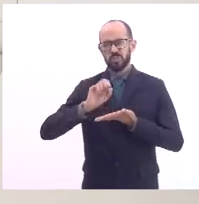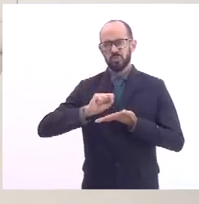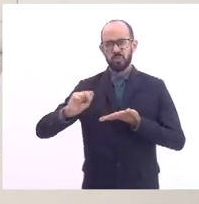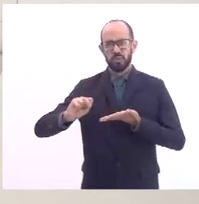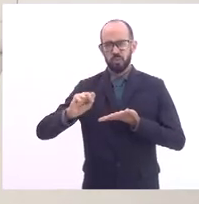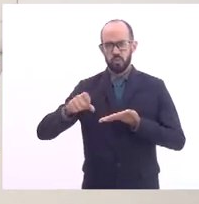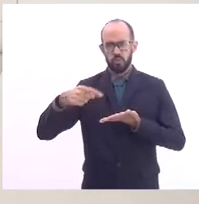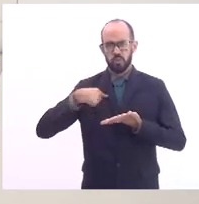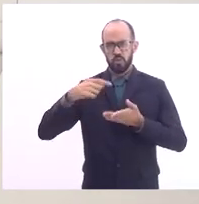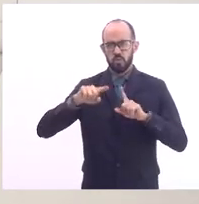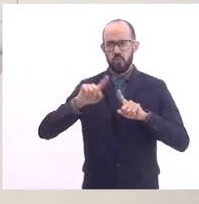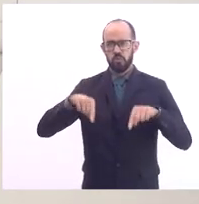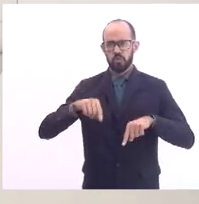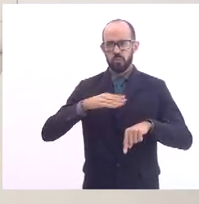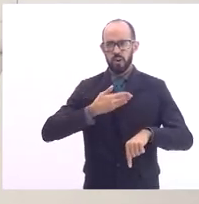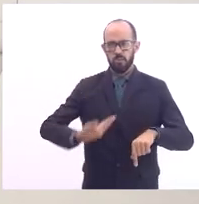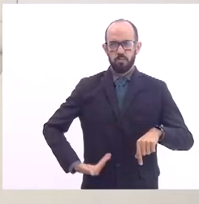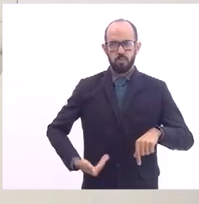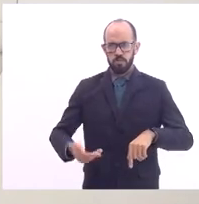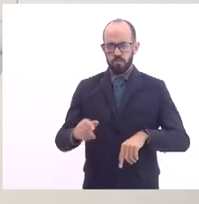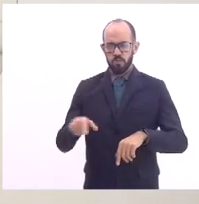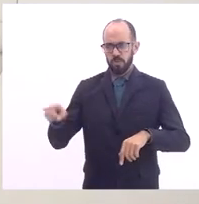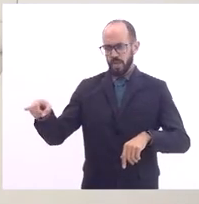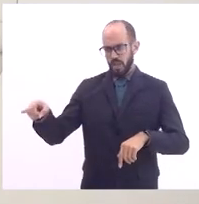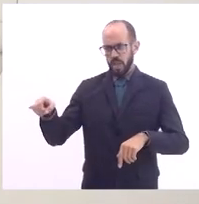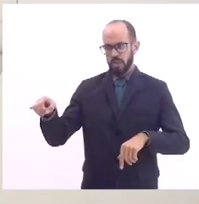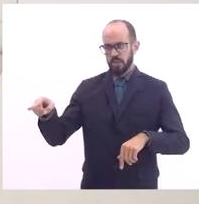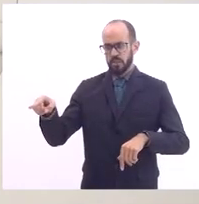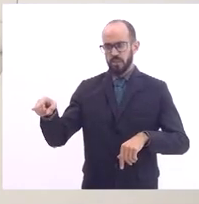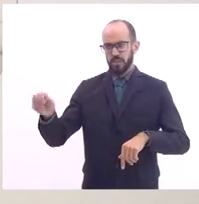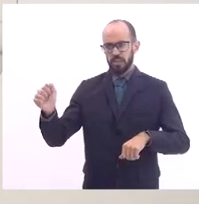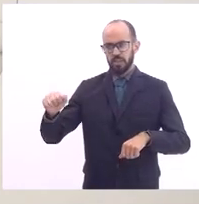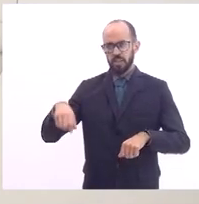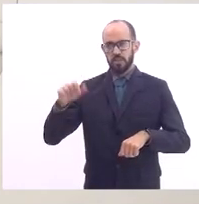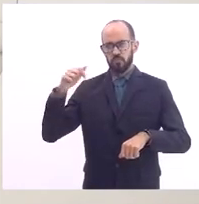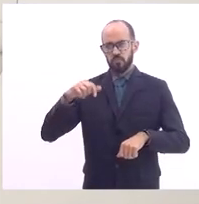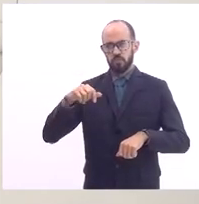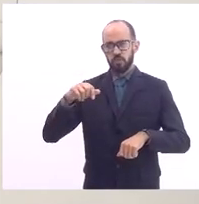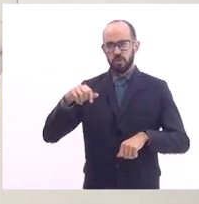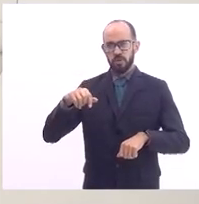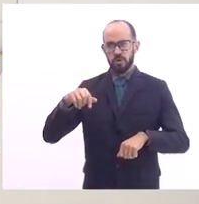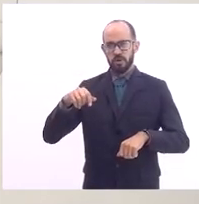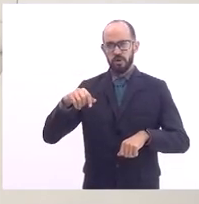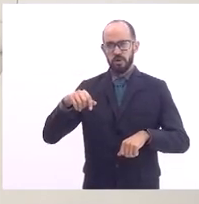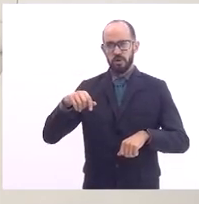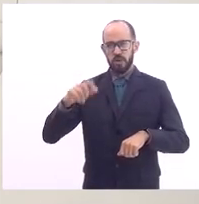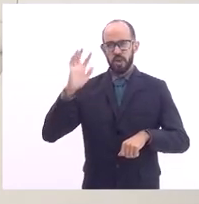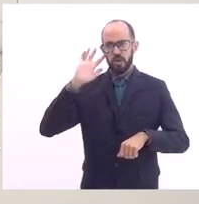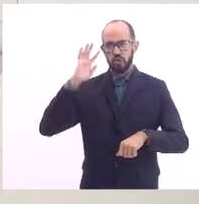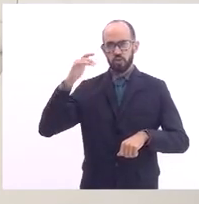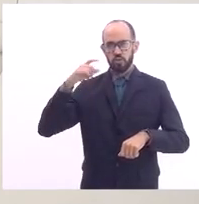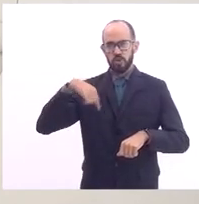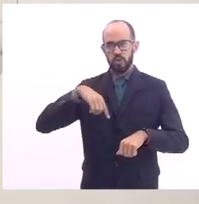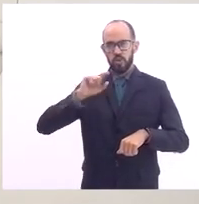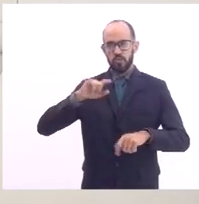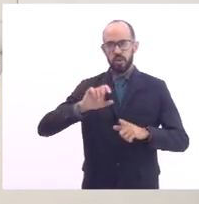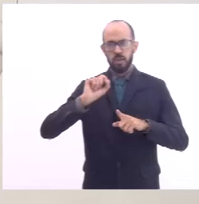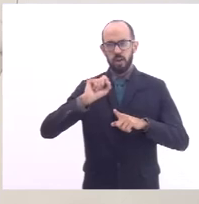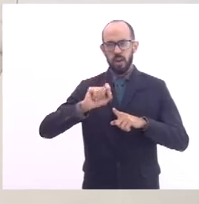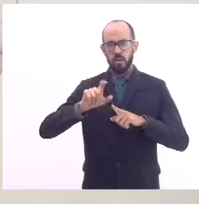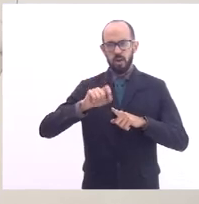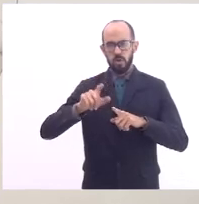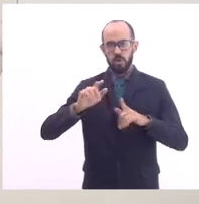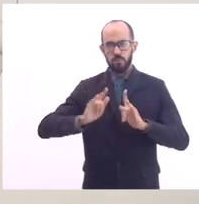eu sou servidor público federal, né? E ele, na época, né, ele cediu o apartamento dele em Brasília, na nossa luta em Brasília, na Constituição de 88. Então,